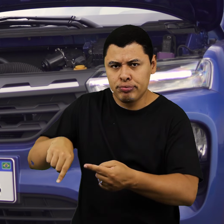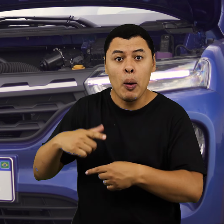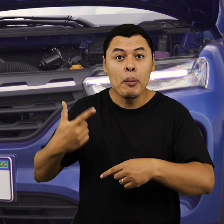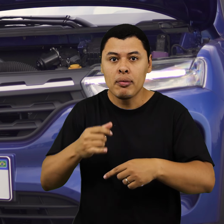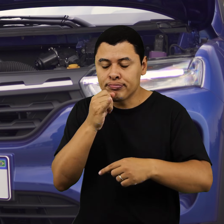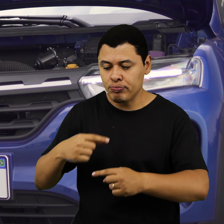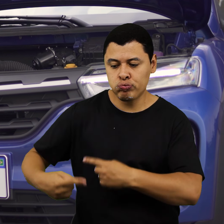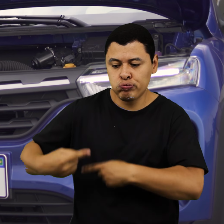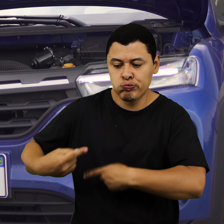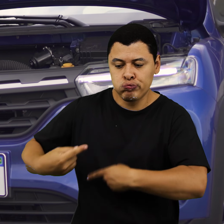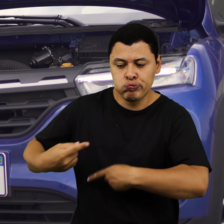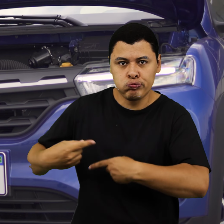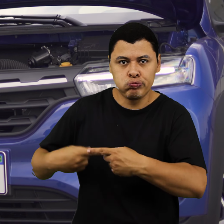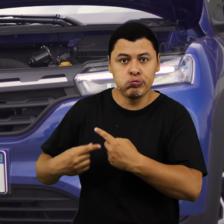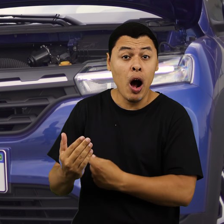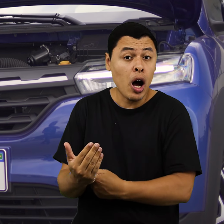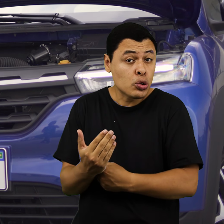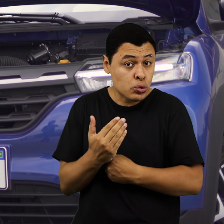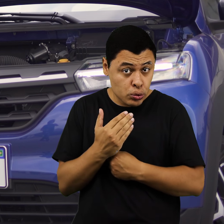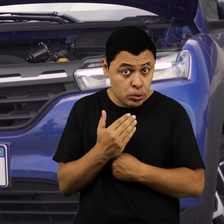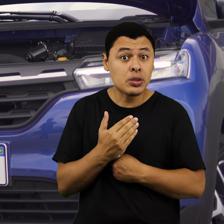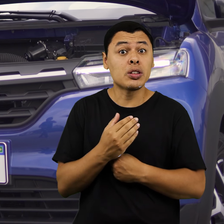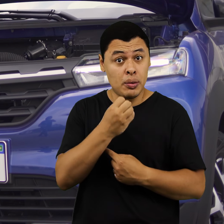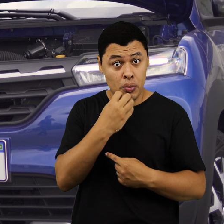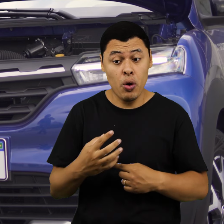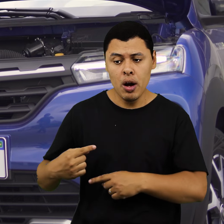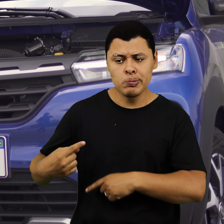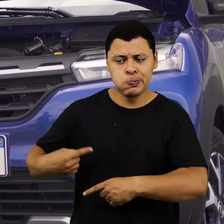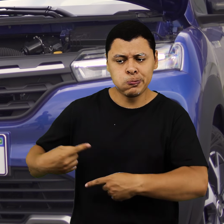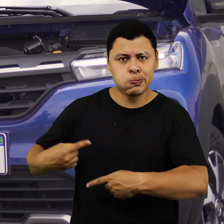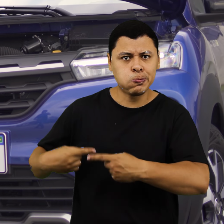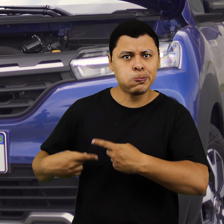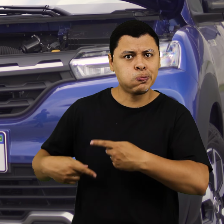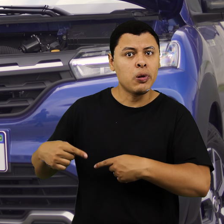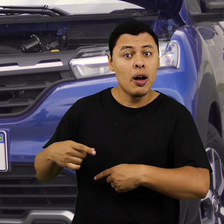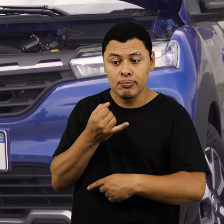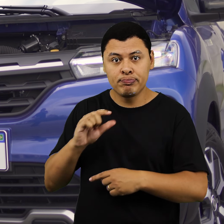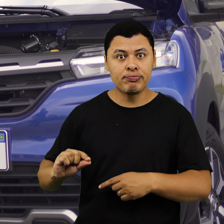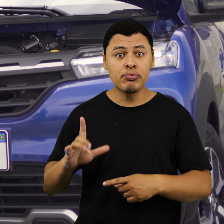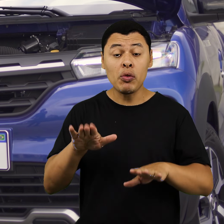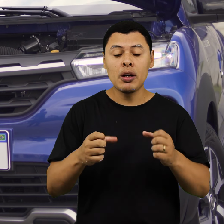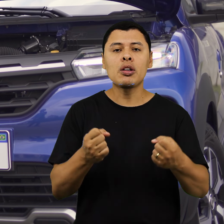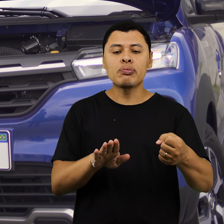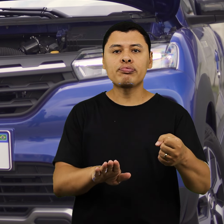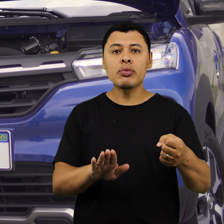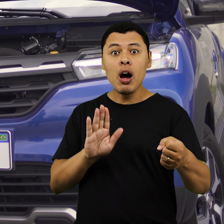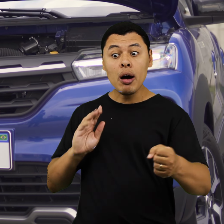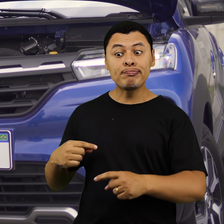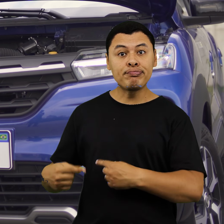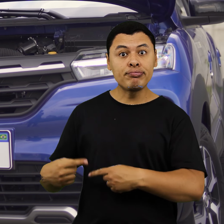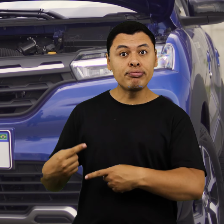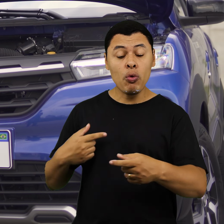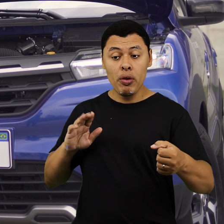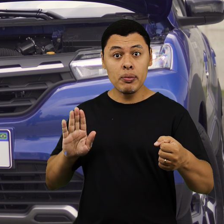que acaba ajudando aí a reduzir a carga, né? Ele também tem uma carga variável, então em algumas situações que você tira o pé, ele está trabalhando e aí quando você